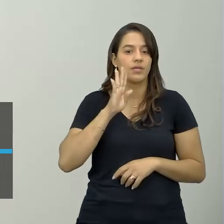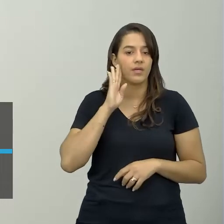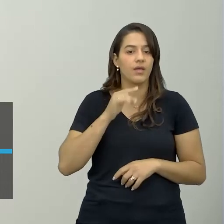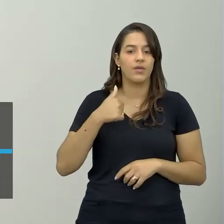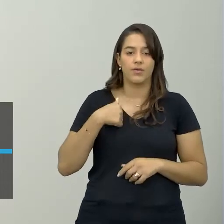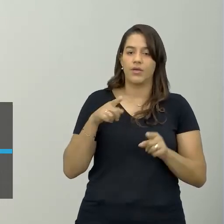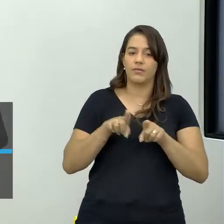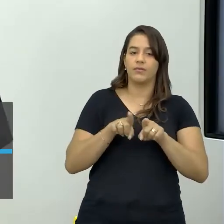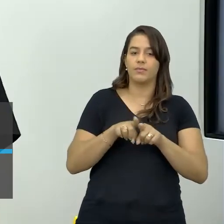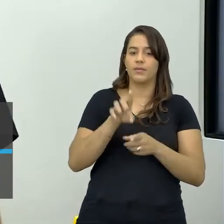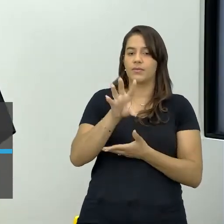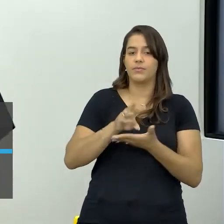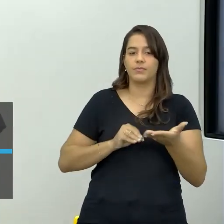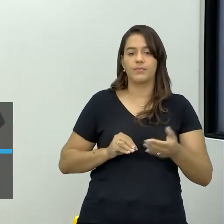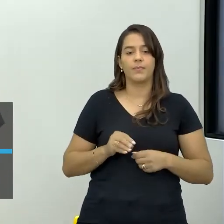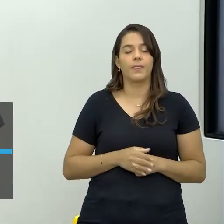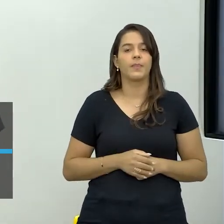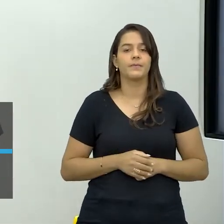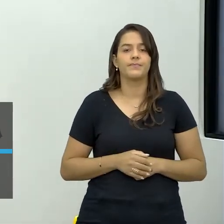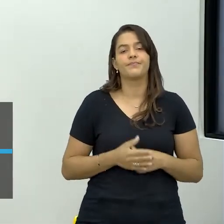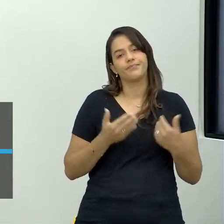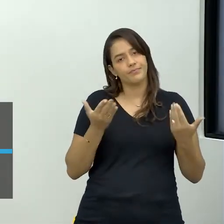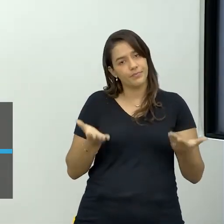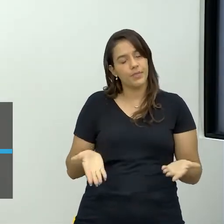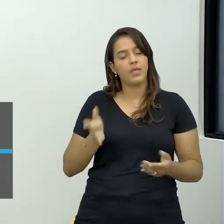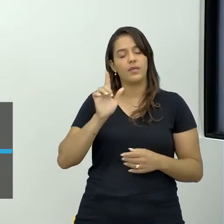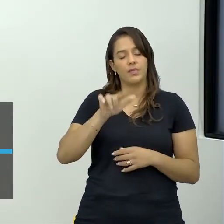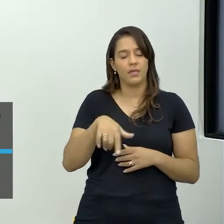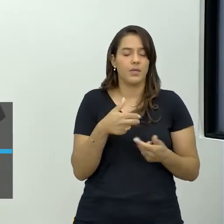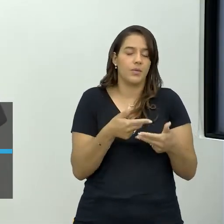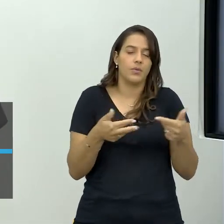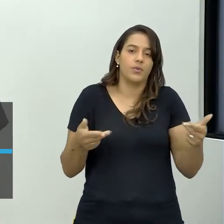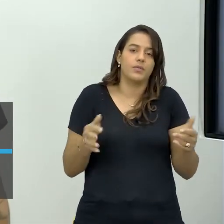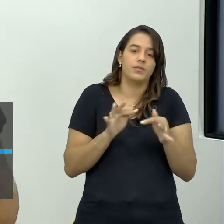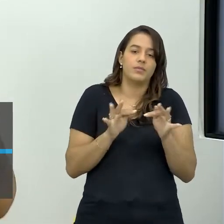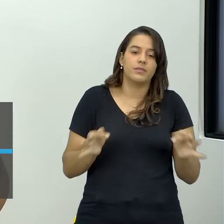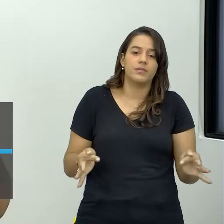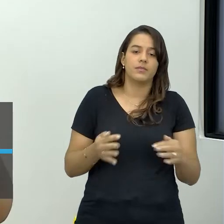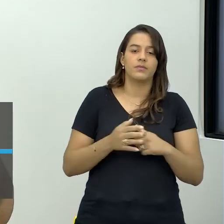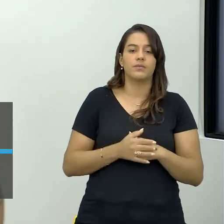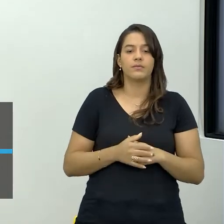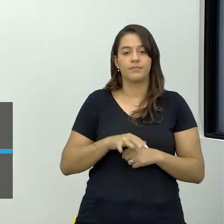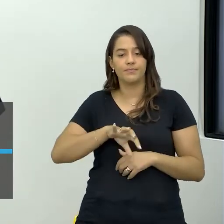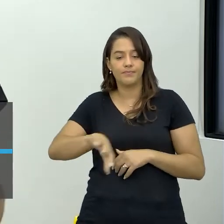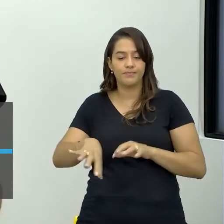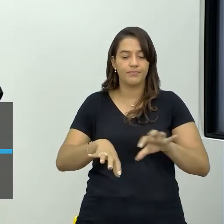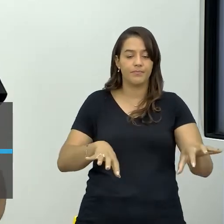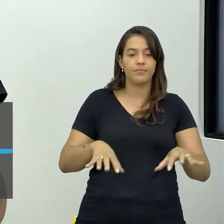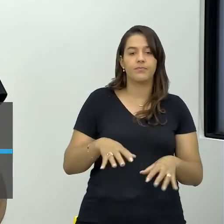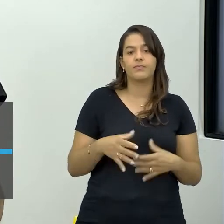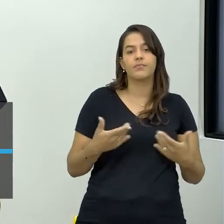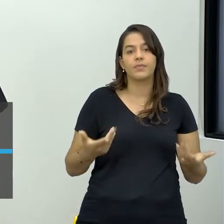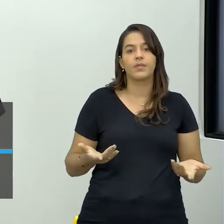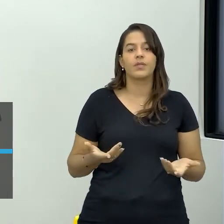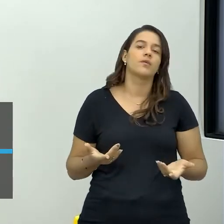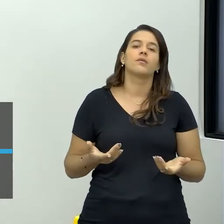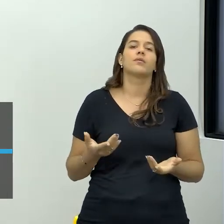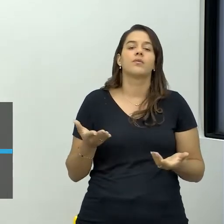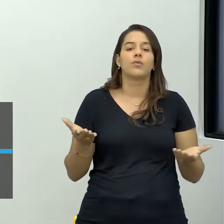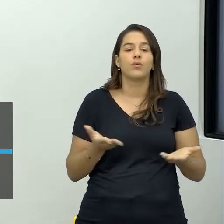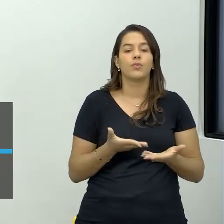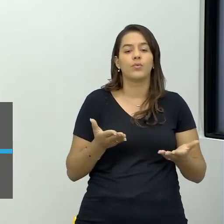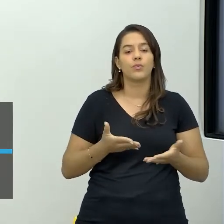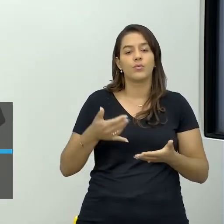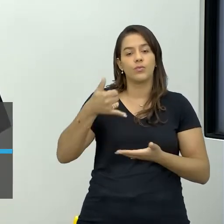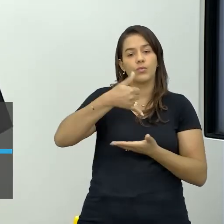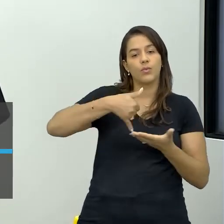quero fazer também. E são coisas tão simples que a gente pode estar começando a fazer no nosso hábito, seja, por exemplo, separar lixo. Quantas pessoas que a gente conhece que separam o óleo